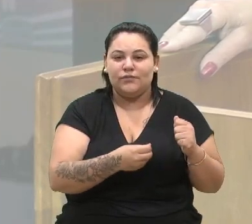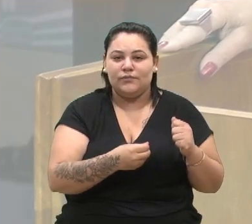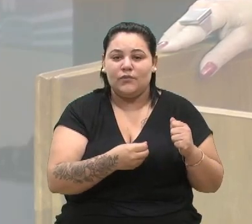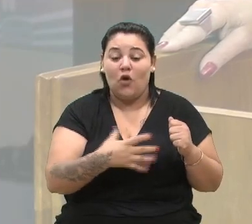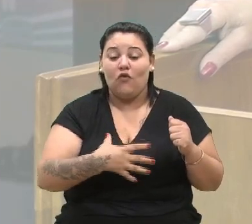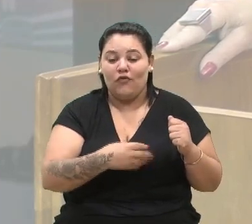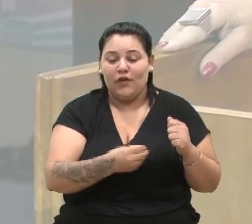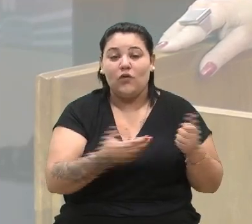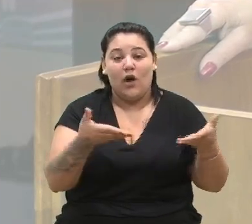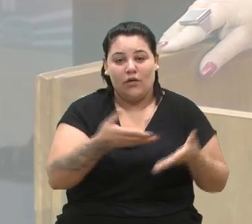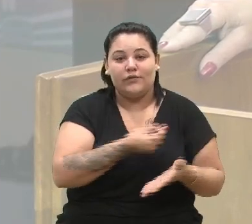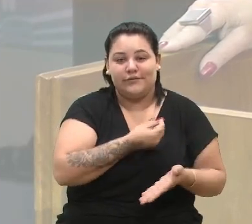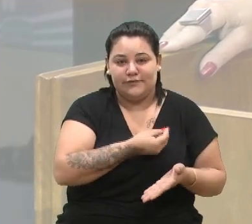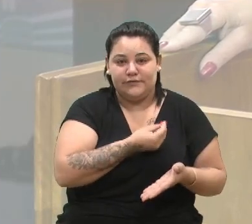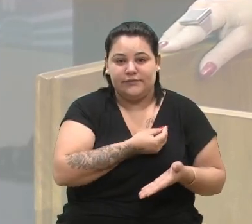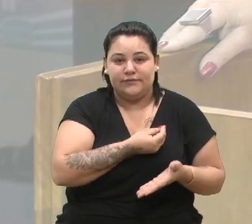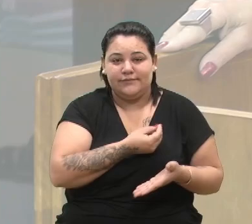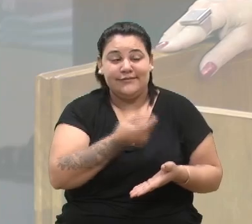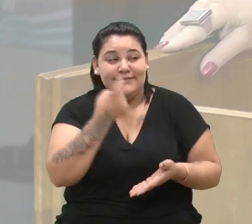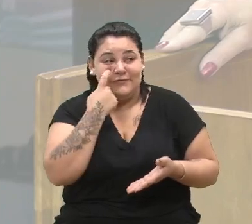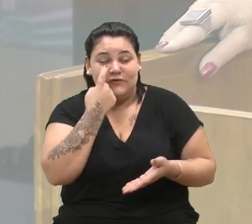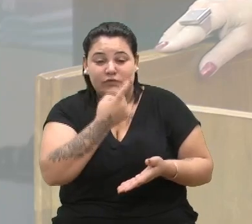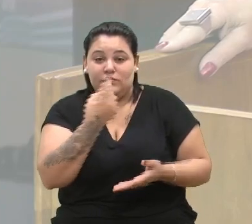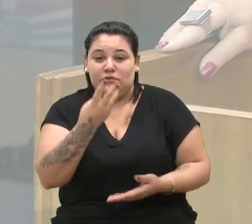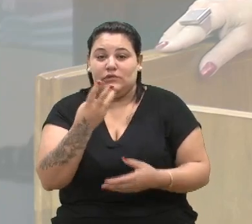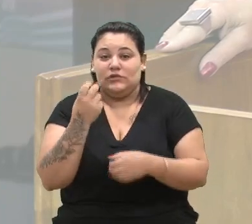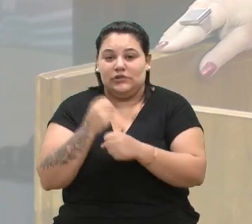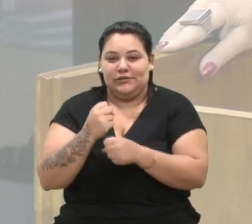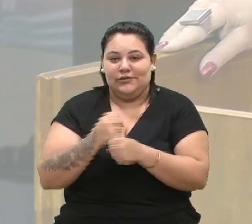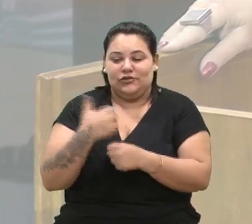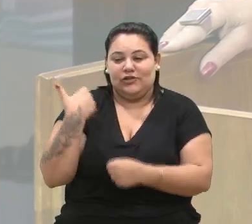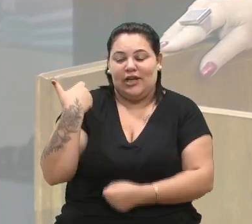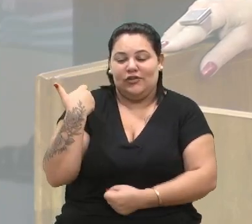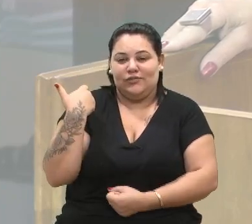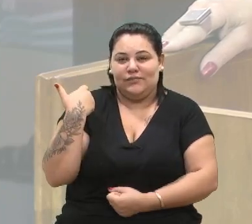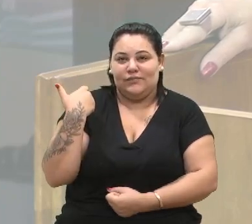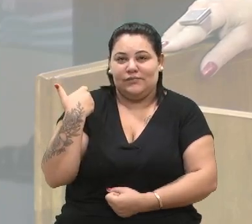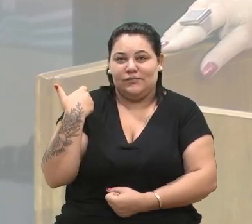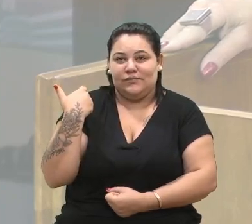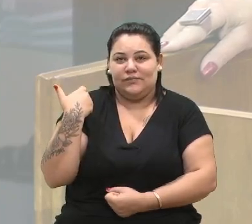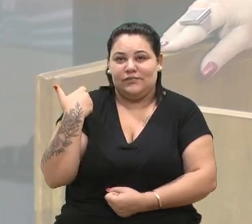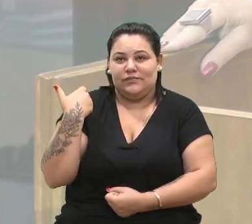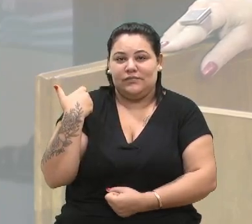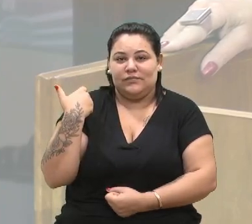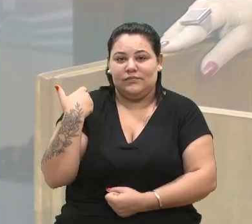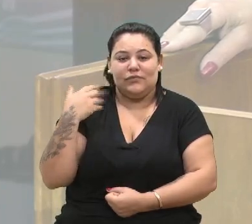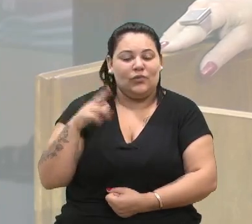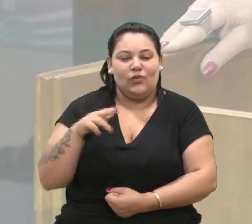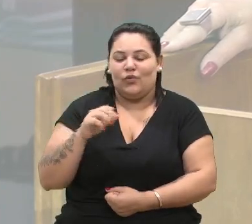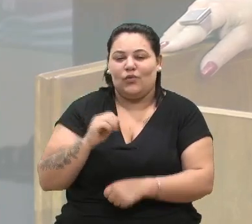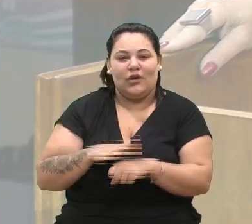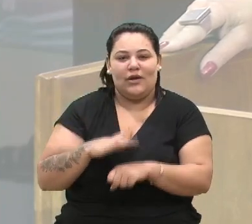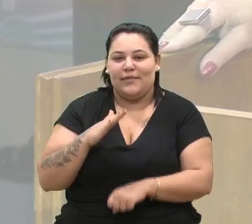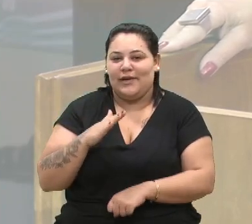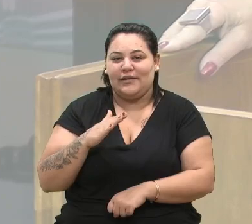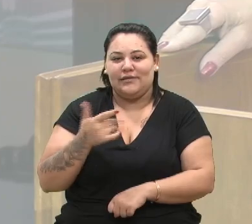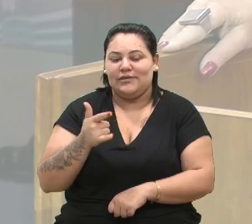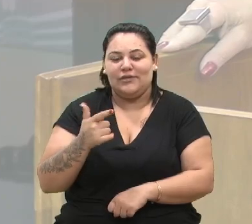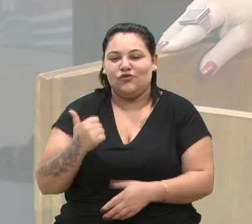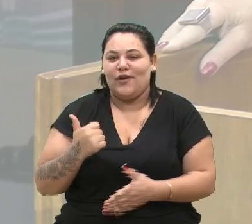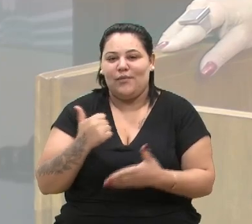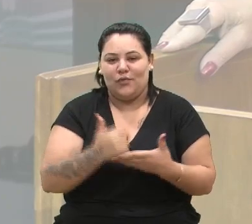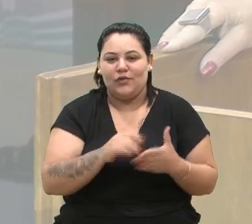na casa, presenciou uma criança de 3 anos que nunca mais se salva uma criança se não tem muito